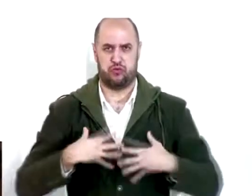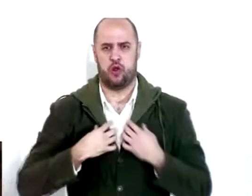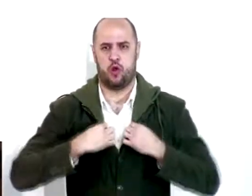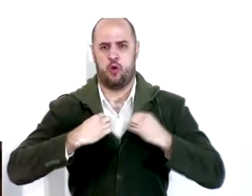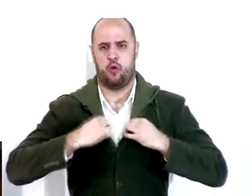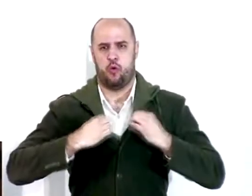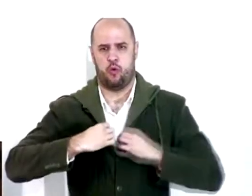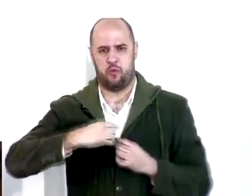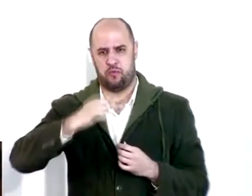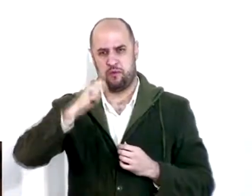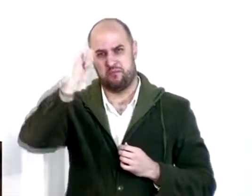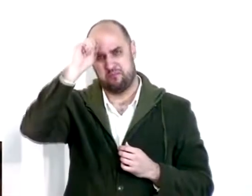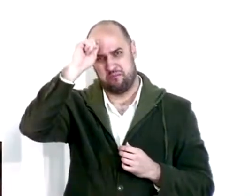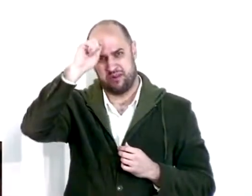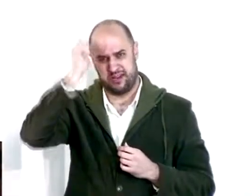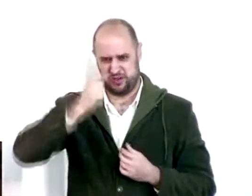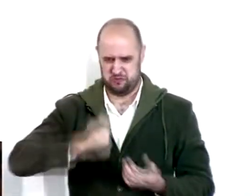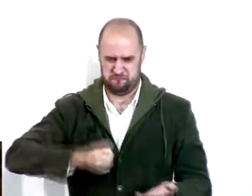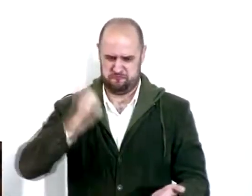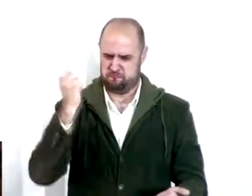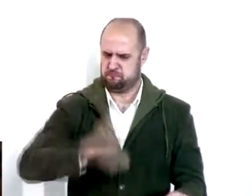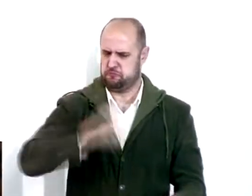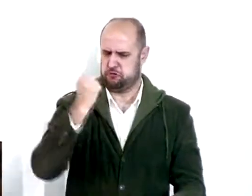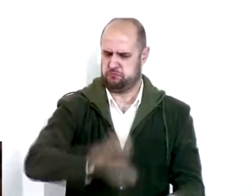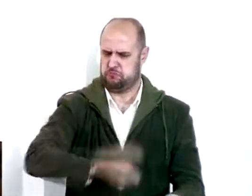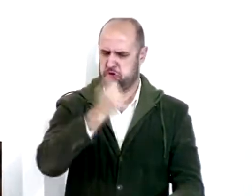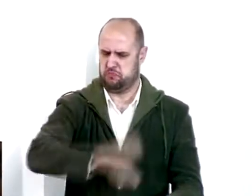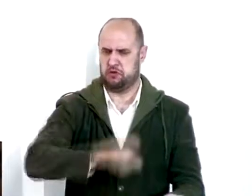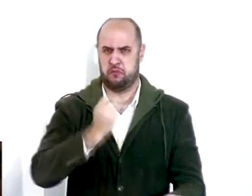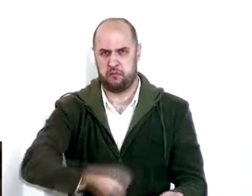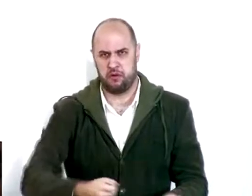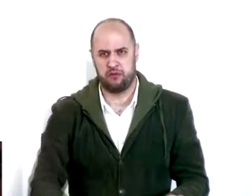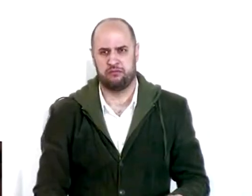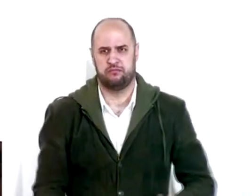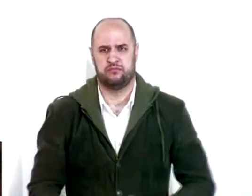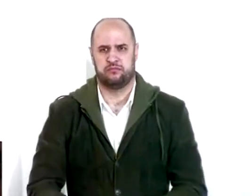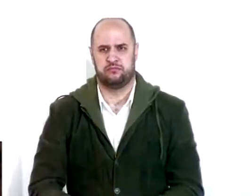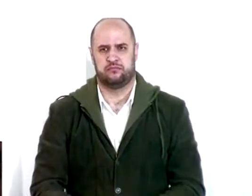preta e aquele martelo grande na mão.